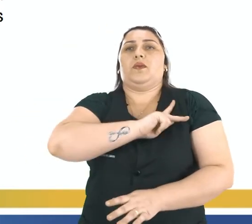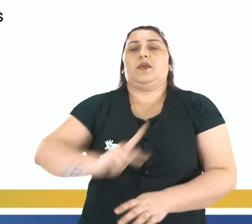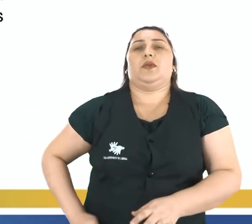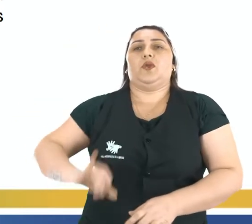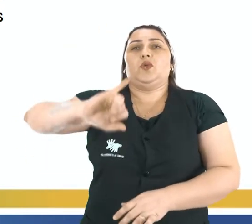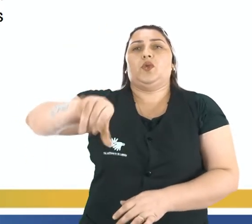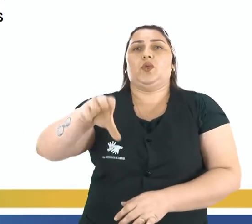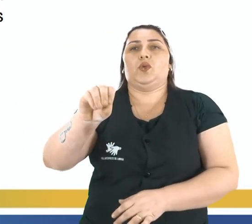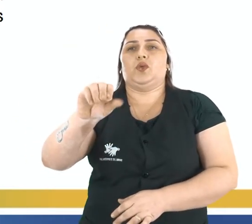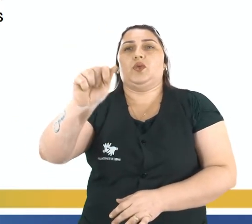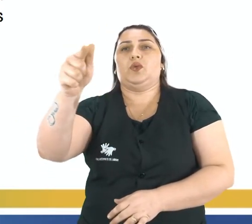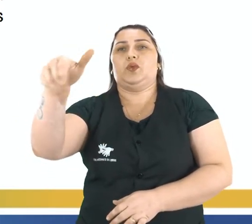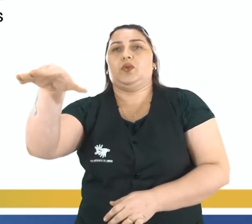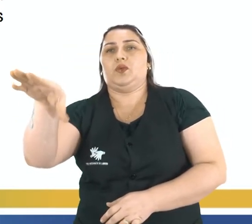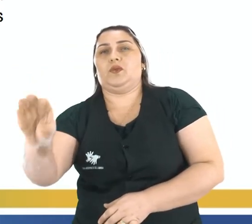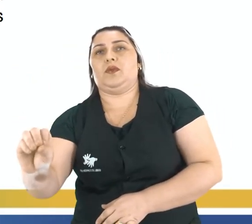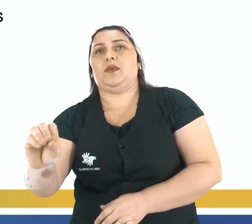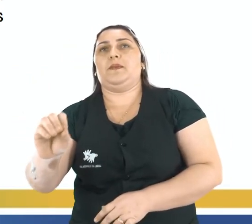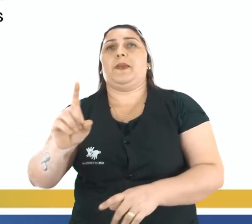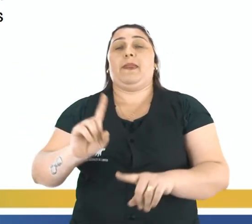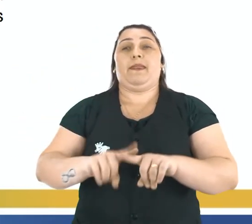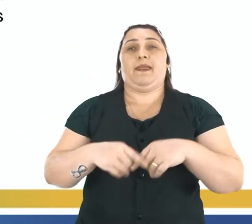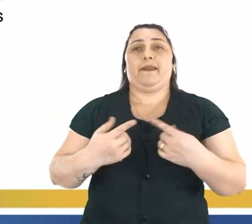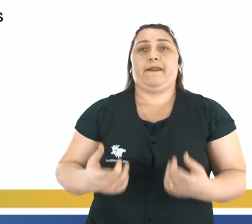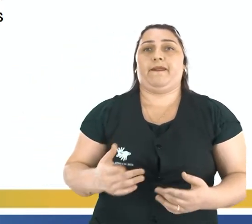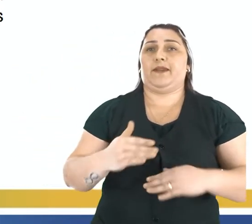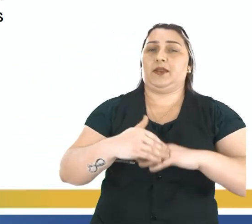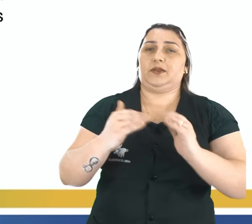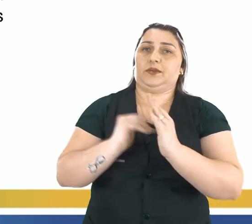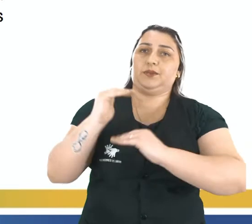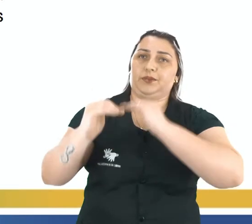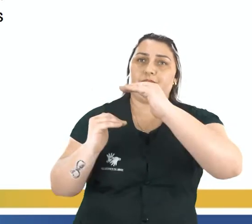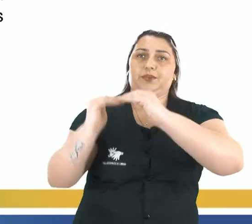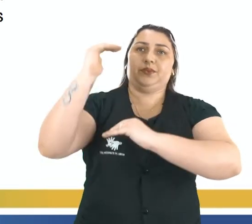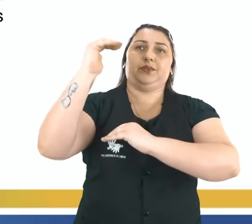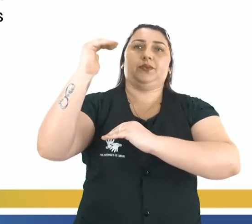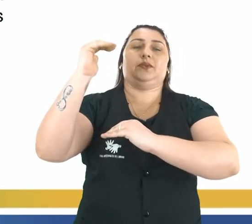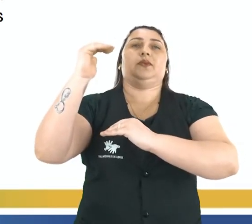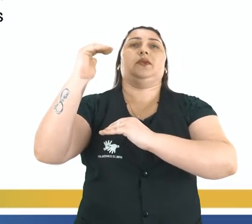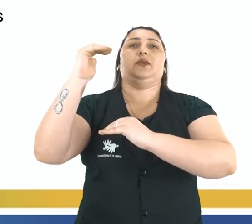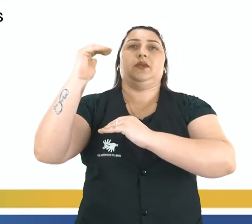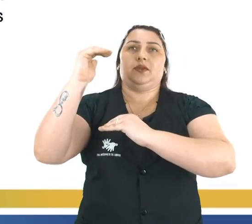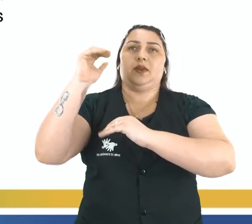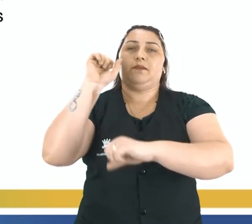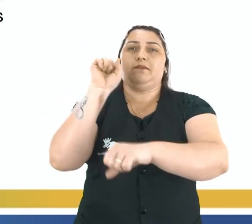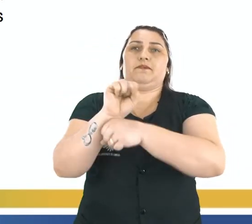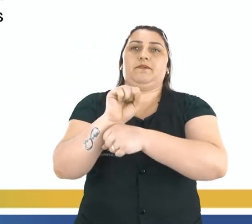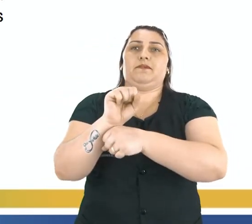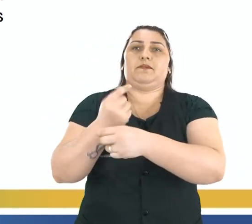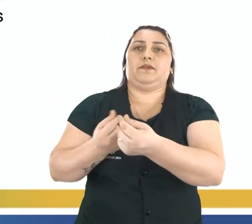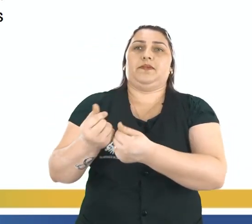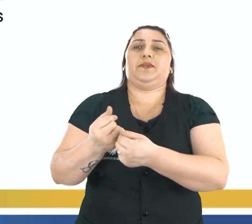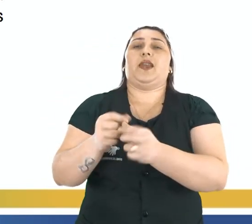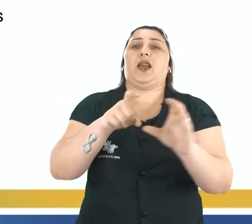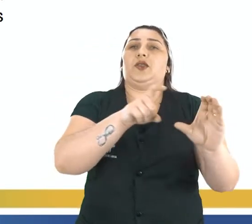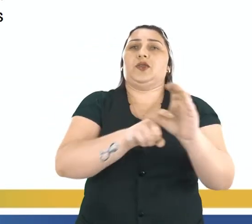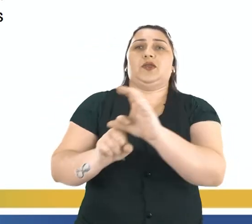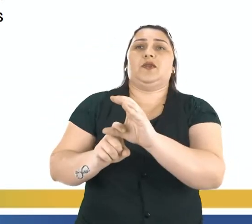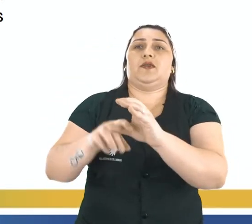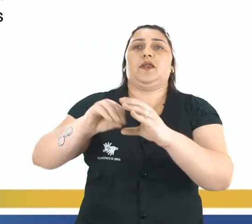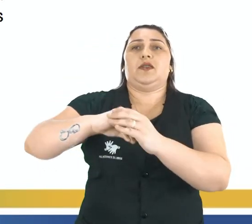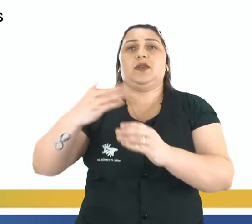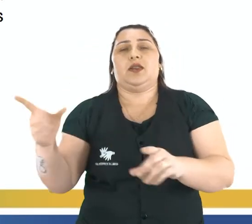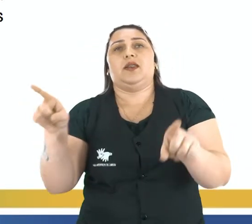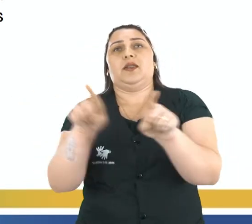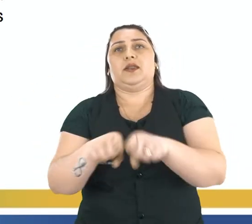poder, na estreita de todos esses desenvolvimentismos veio a estagnação econômica, a dívida externa e